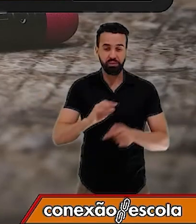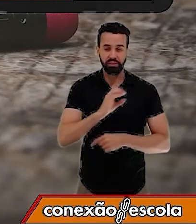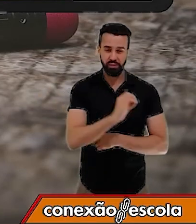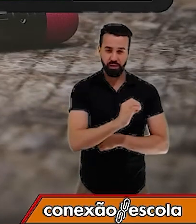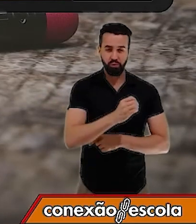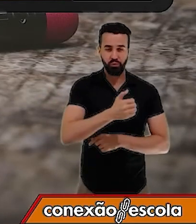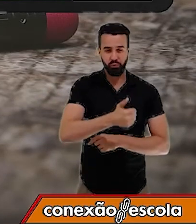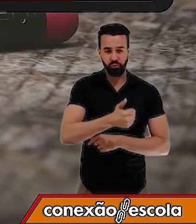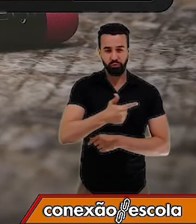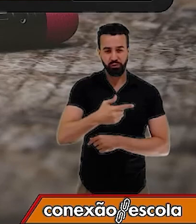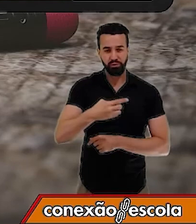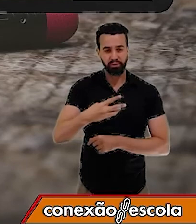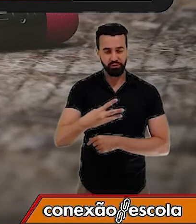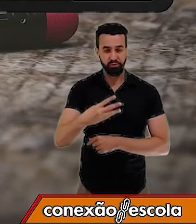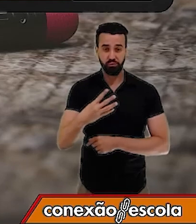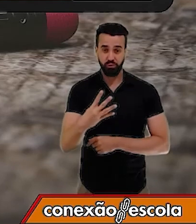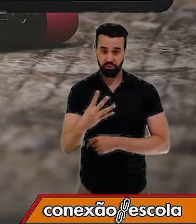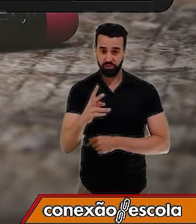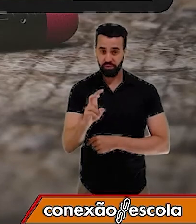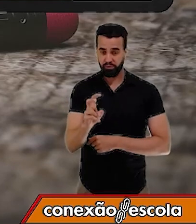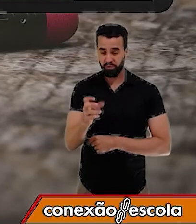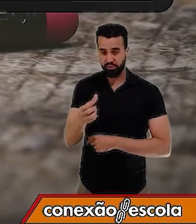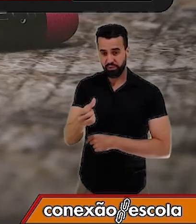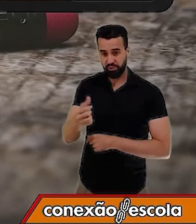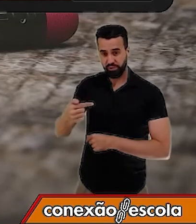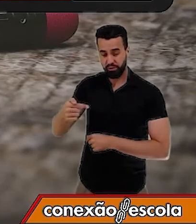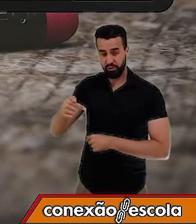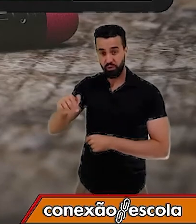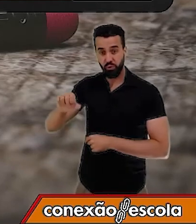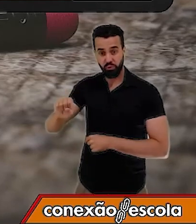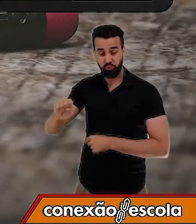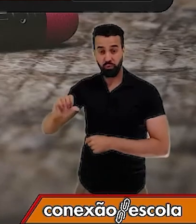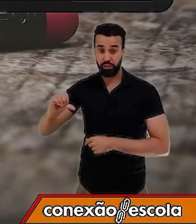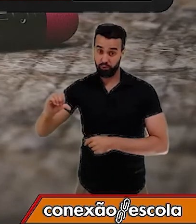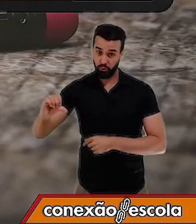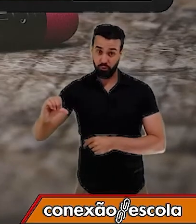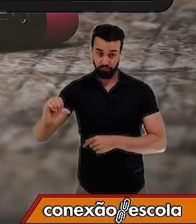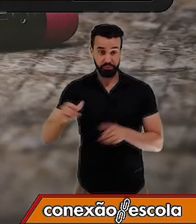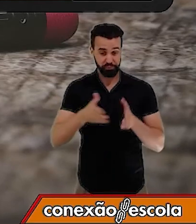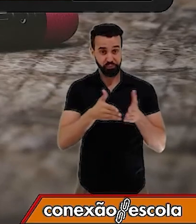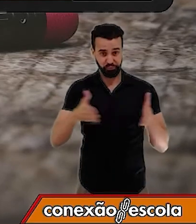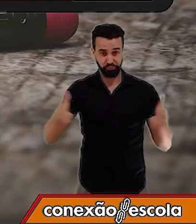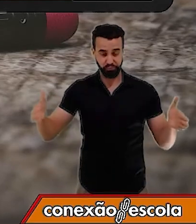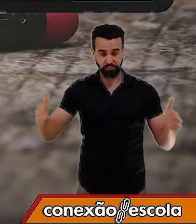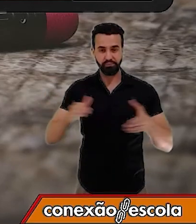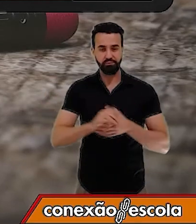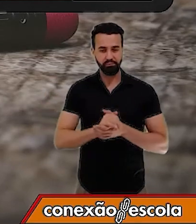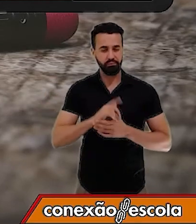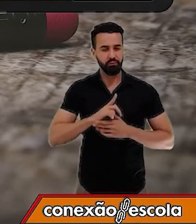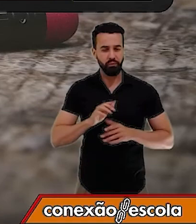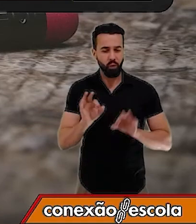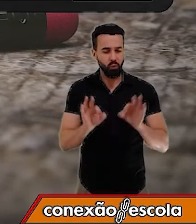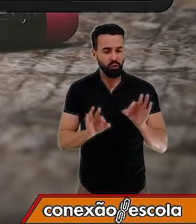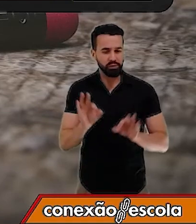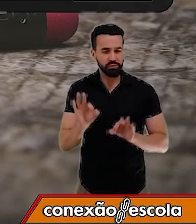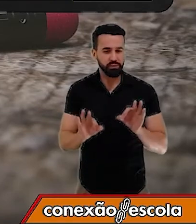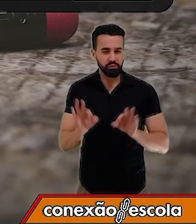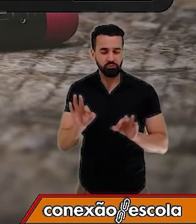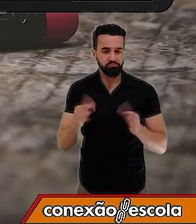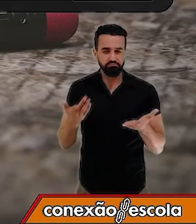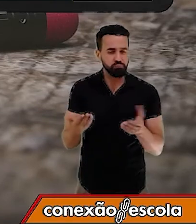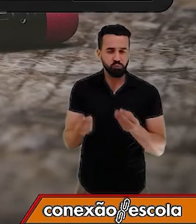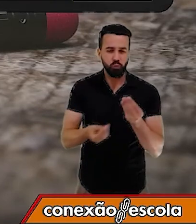0, 1, 2, 3, 4, 5, 6, 7, 8 e o 9. E que a organização desses